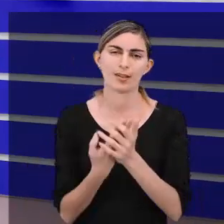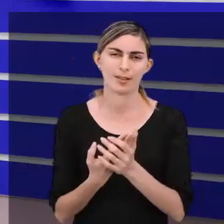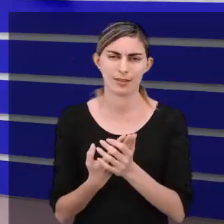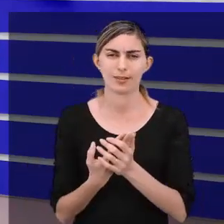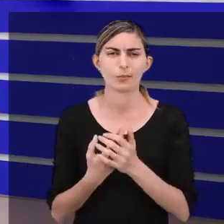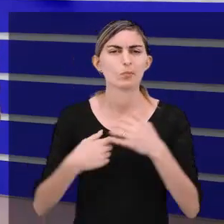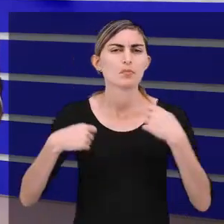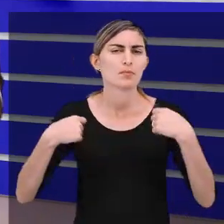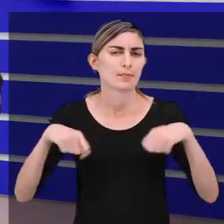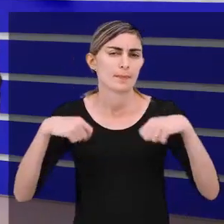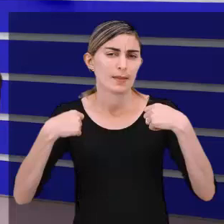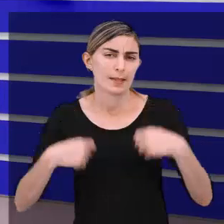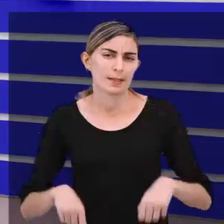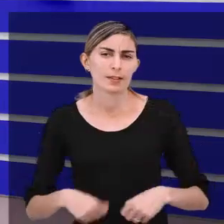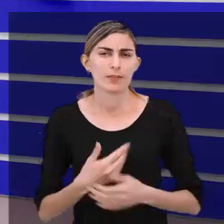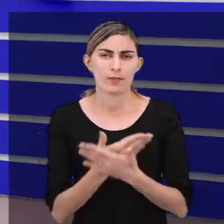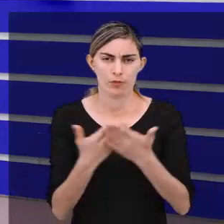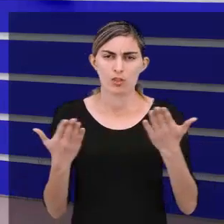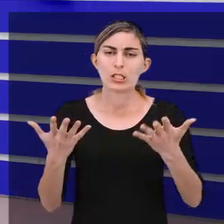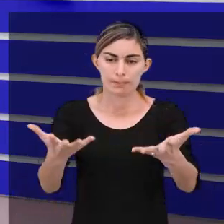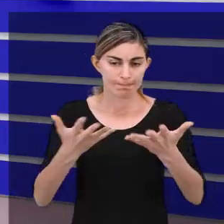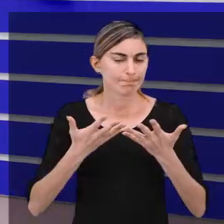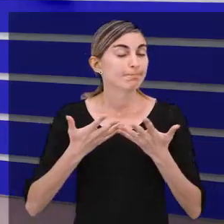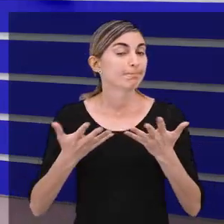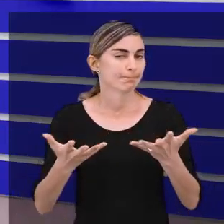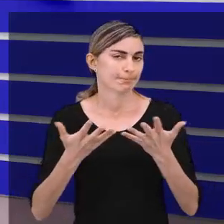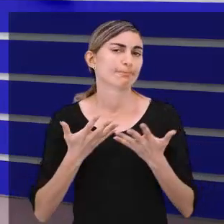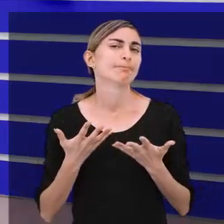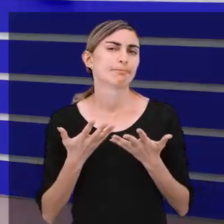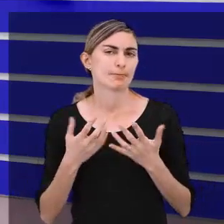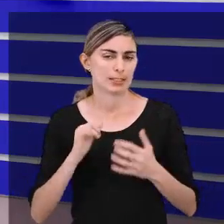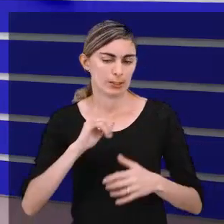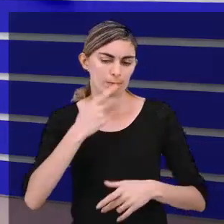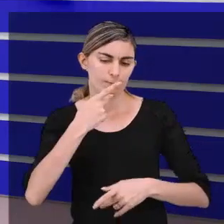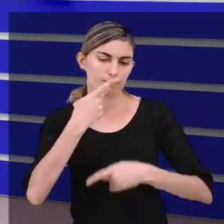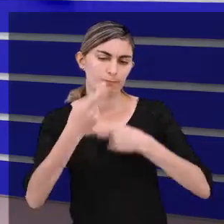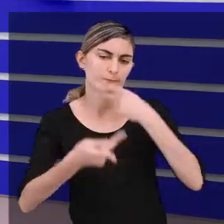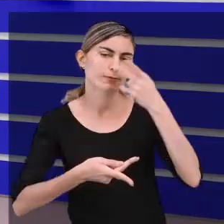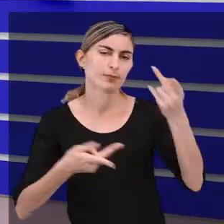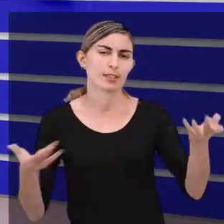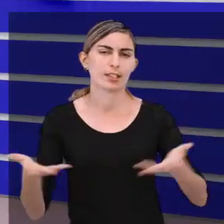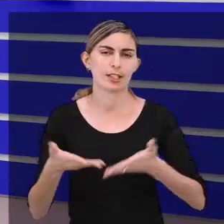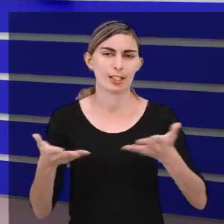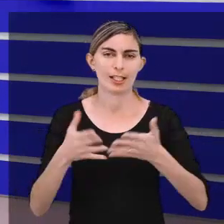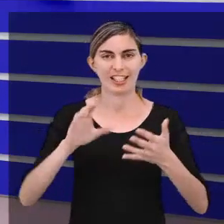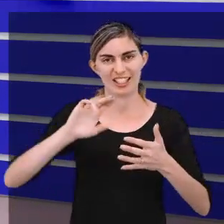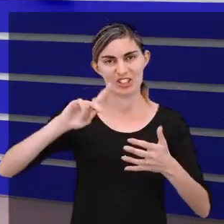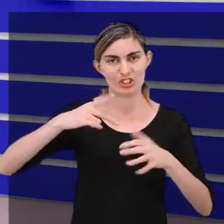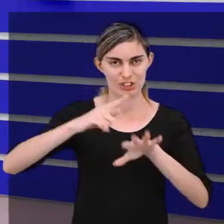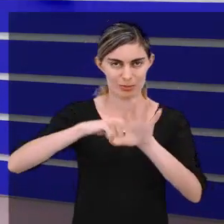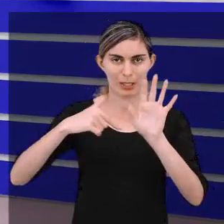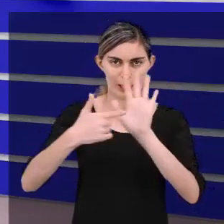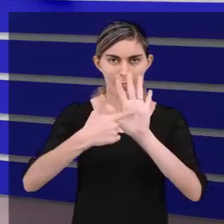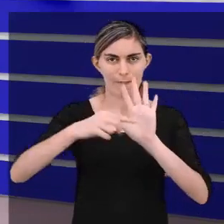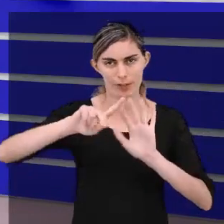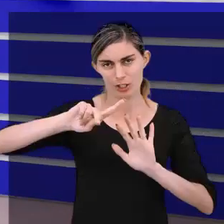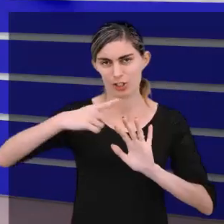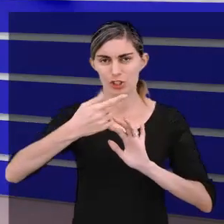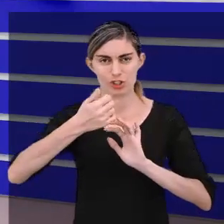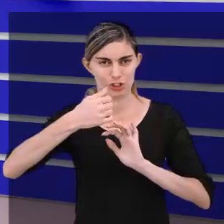que é preciso que vocês queiram, né? Se eu fosse falar aqui do chá, eu diria que